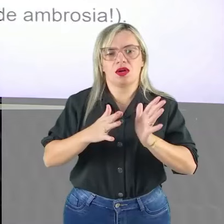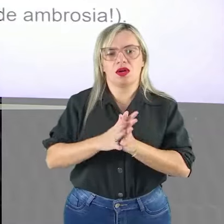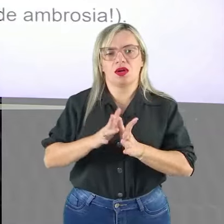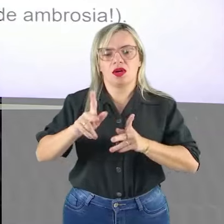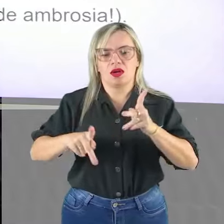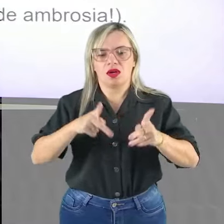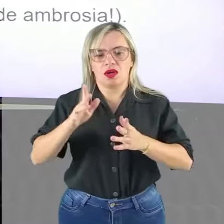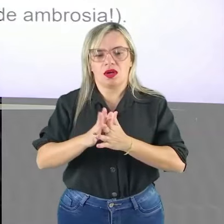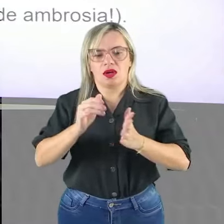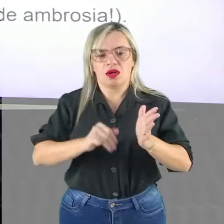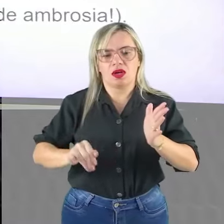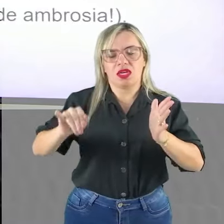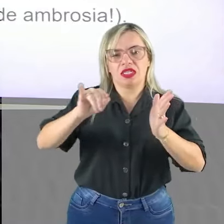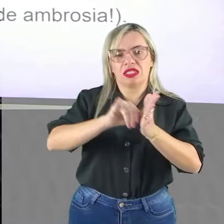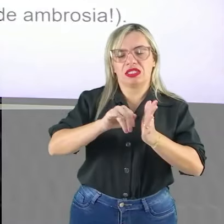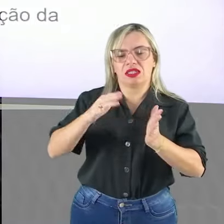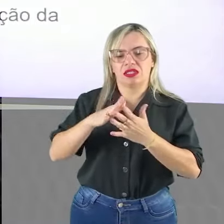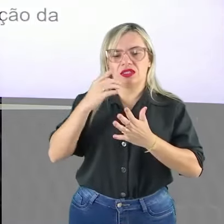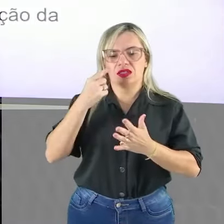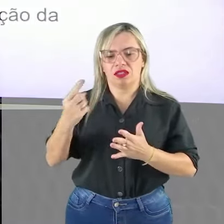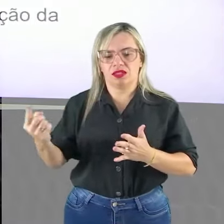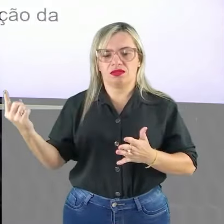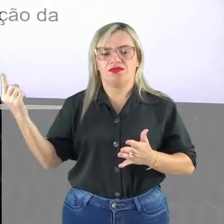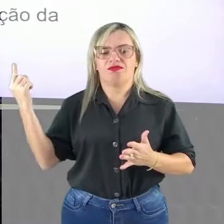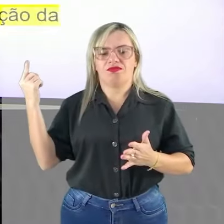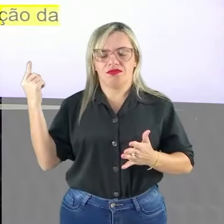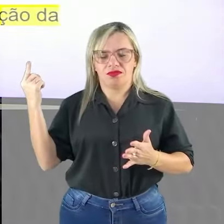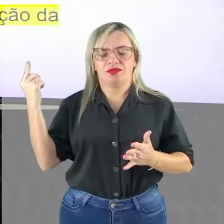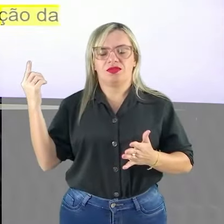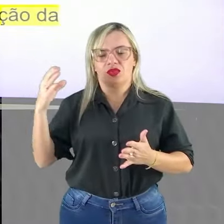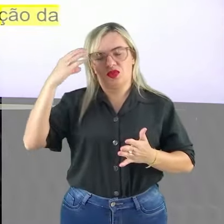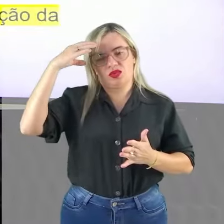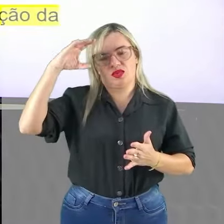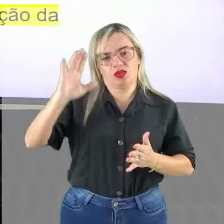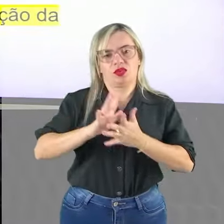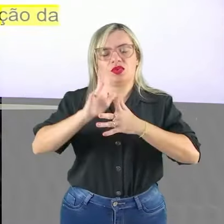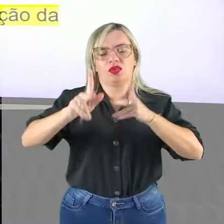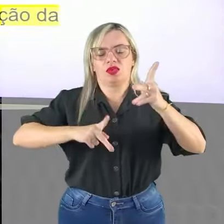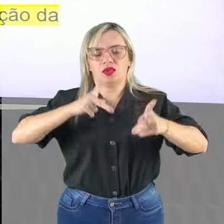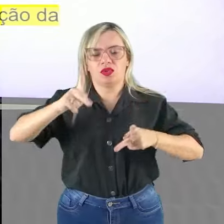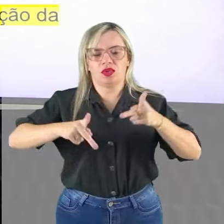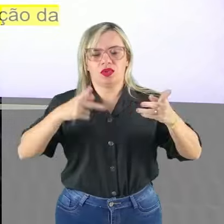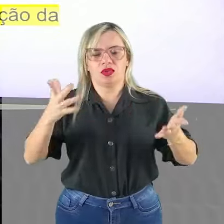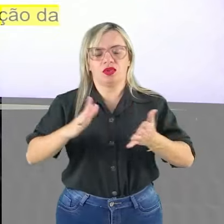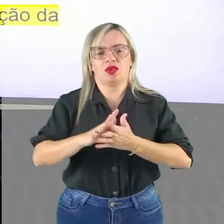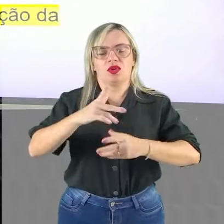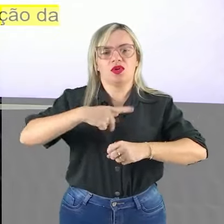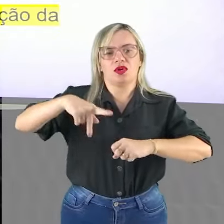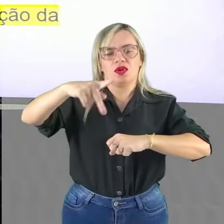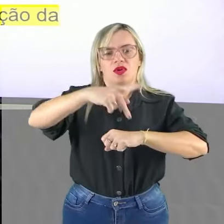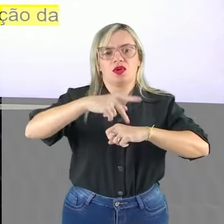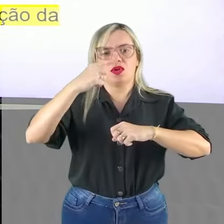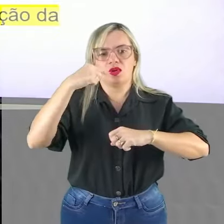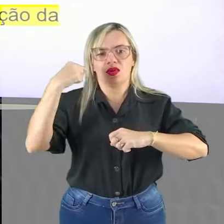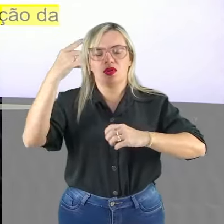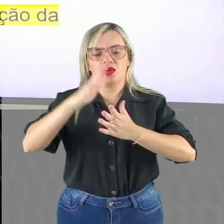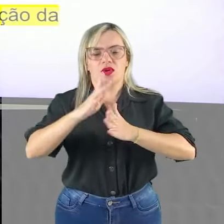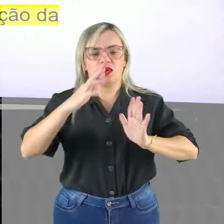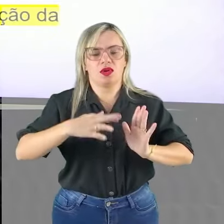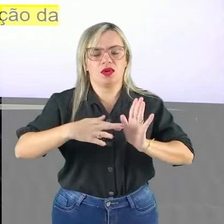identidade nãoé ou seja a alternativa correta gastronomia como